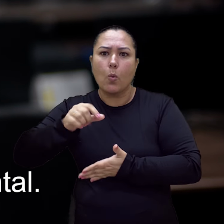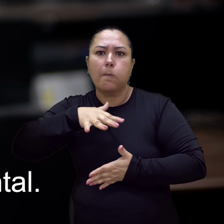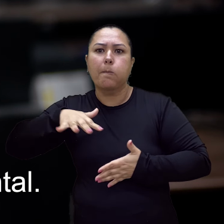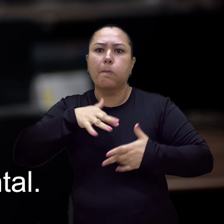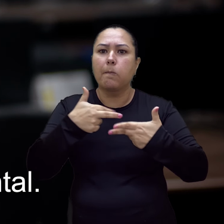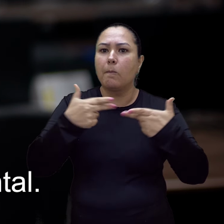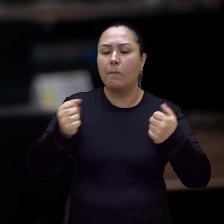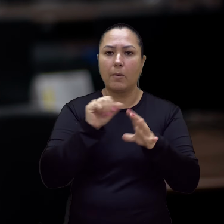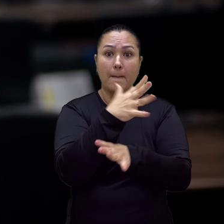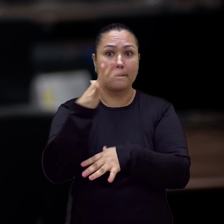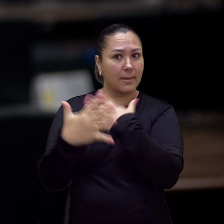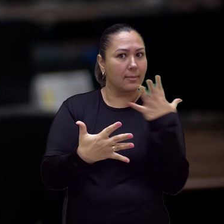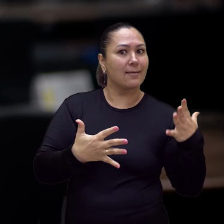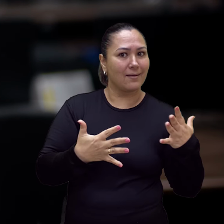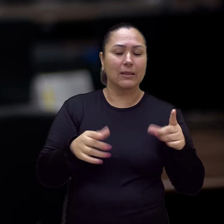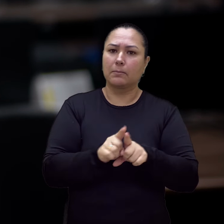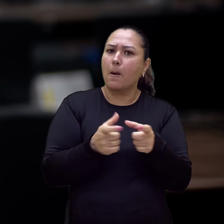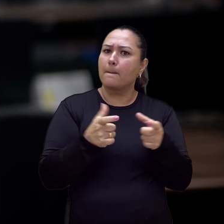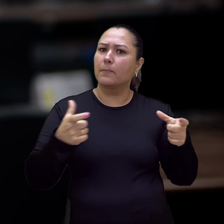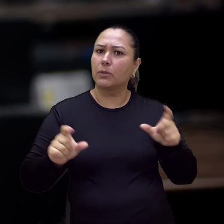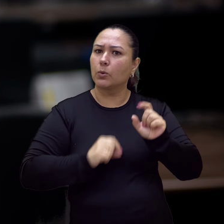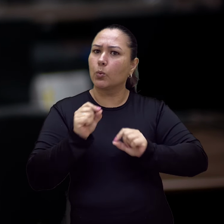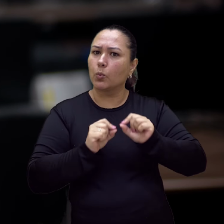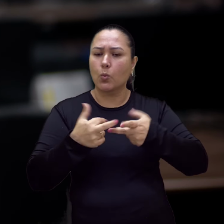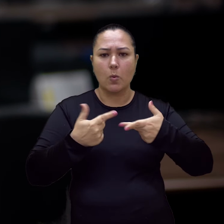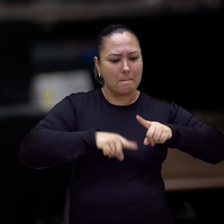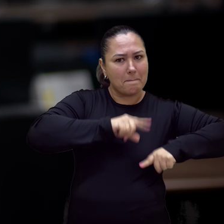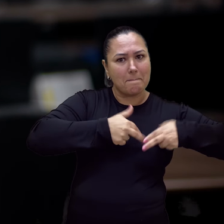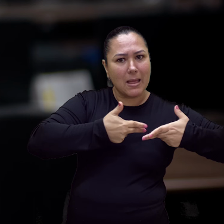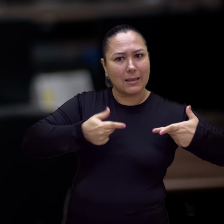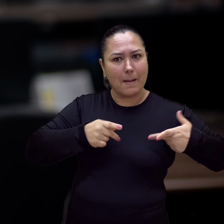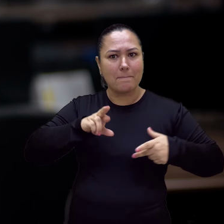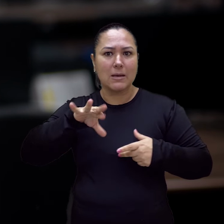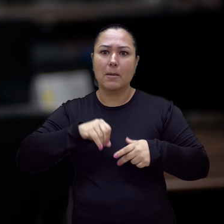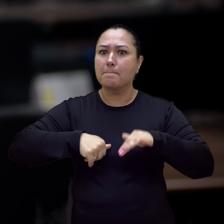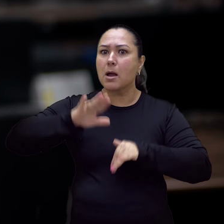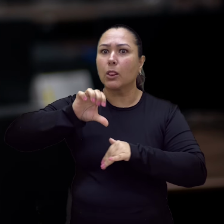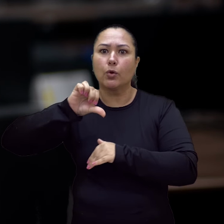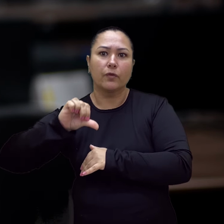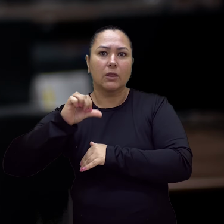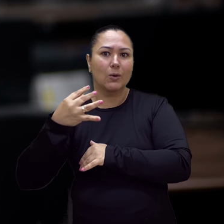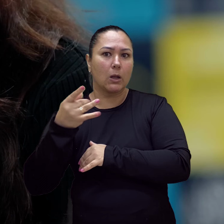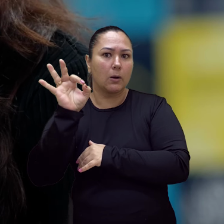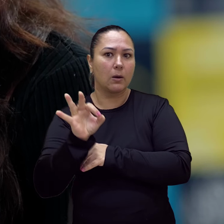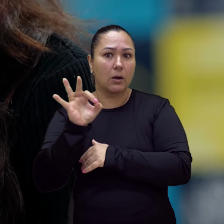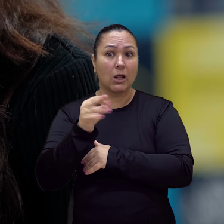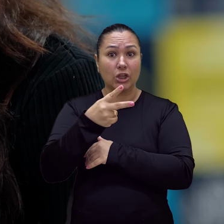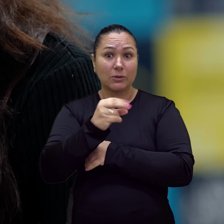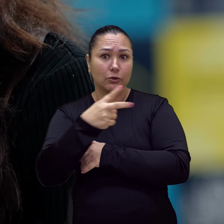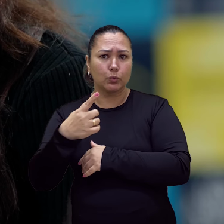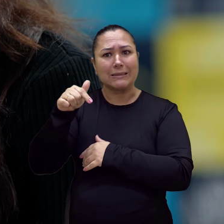R$ 13.600.000 em gestão ambiental. Aumentamos a nossa taxa de conversão de matéria-prima para 94%.